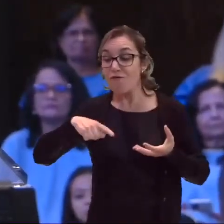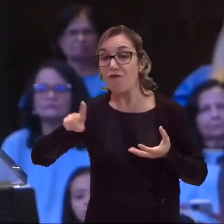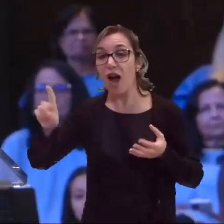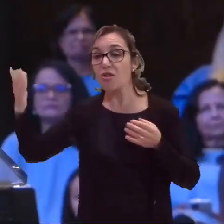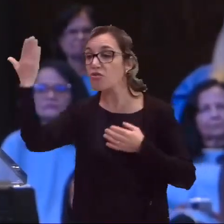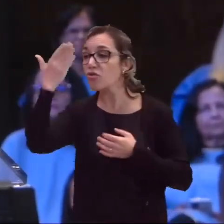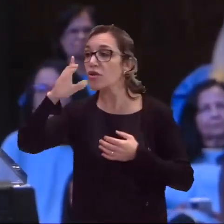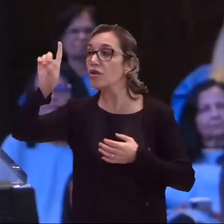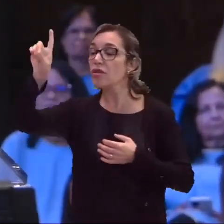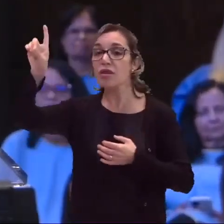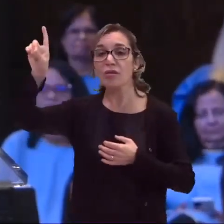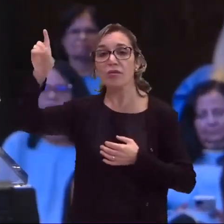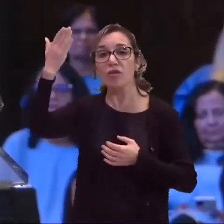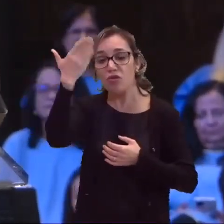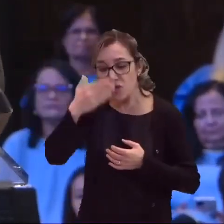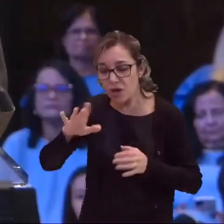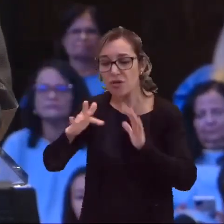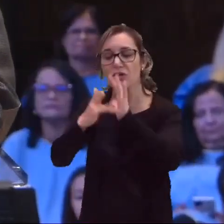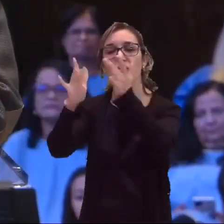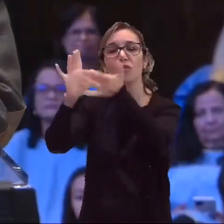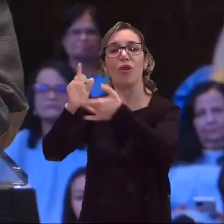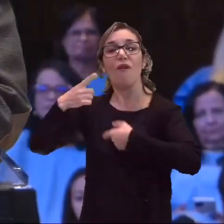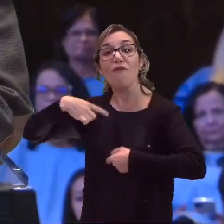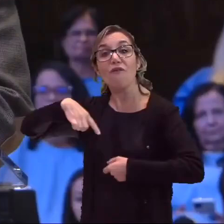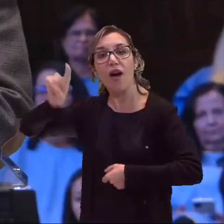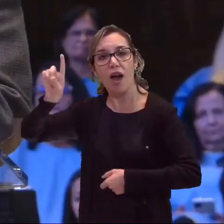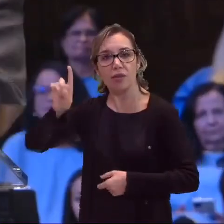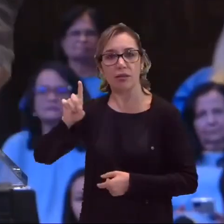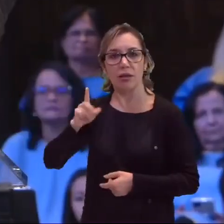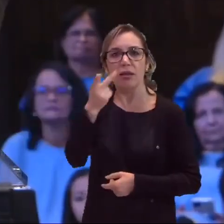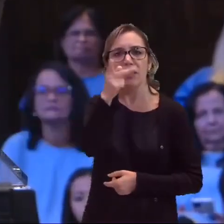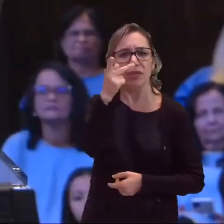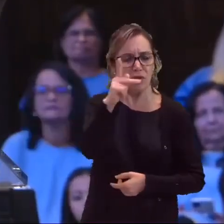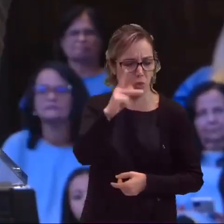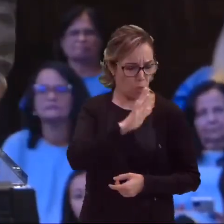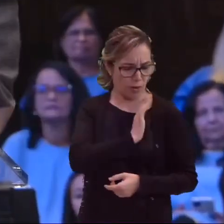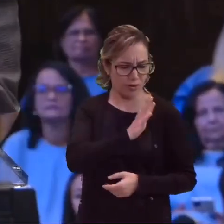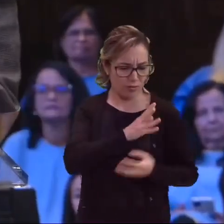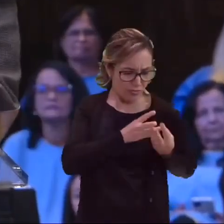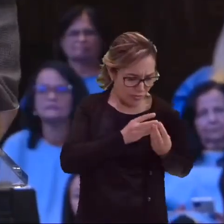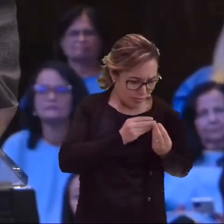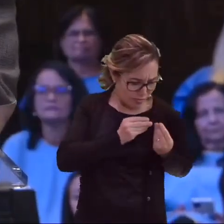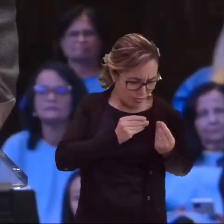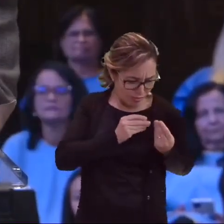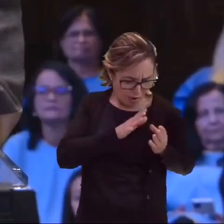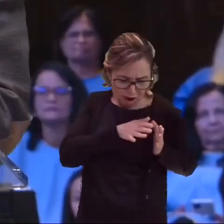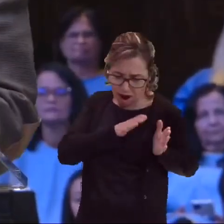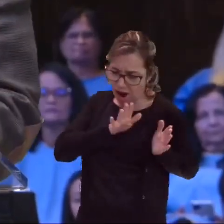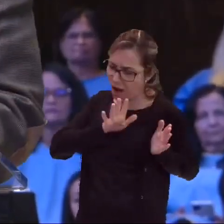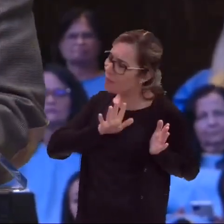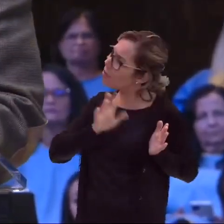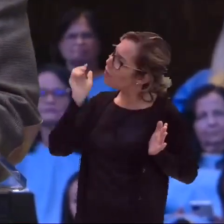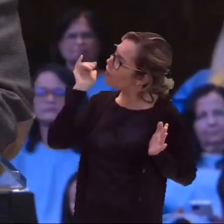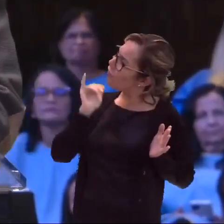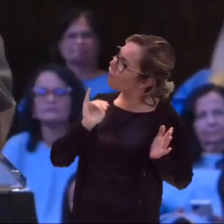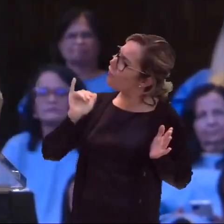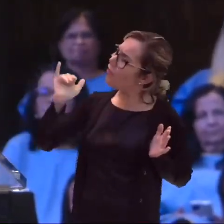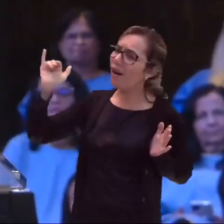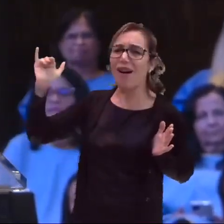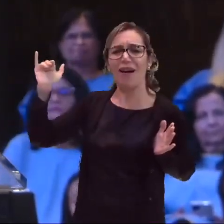fala com ele abre seu coração para ele e olha só a promessa que Jesus faz em Lucas